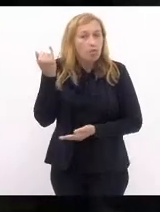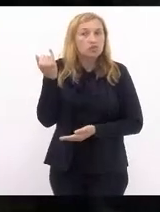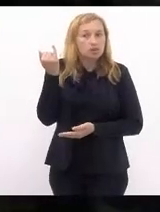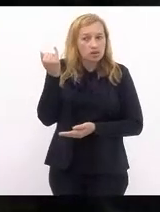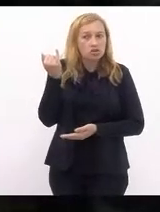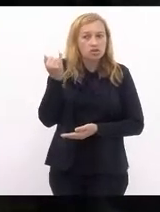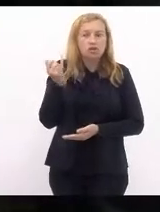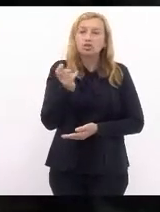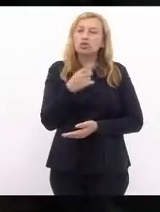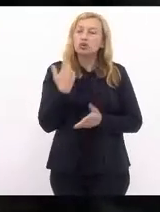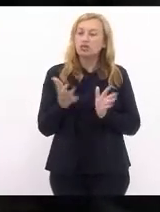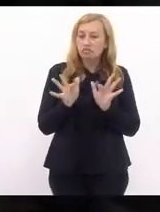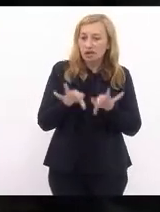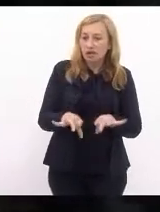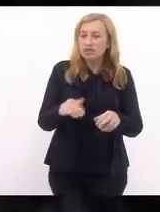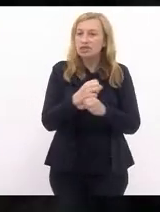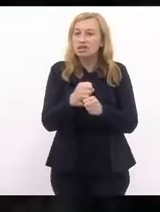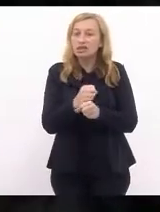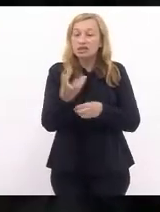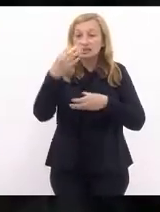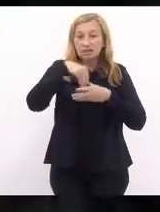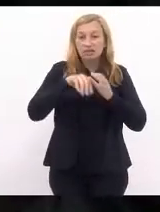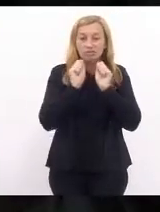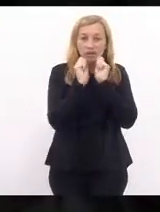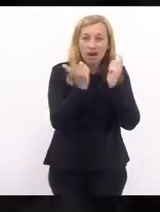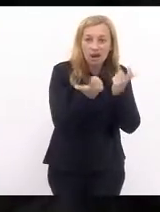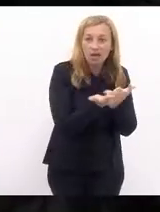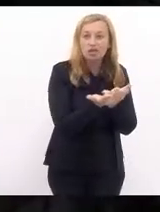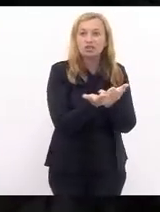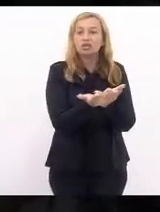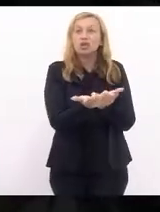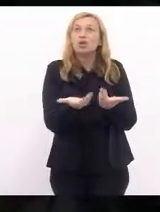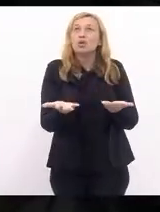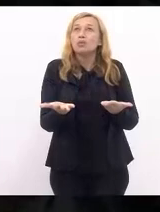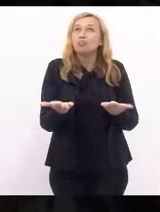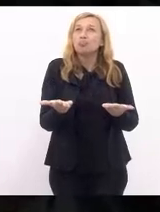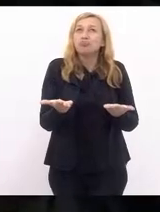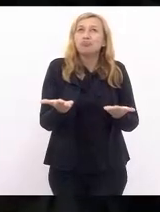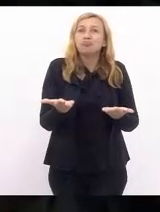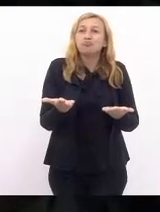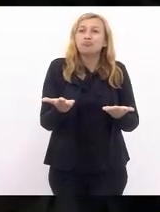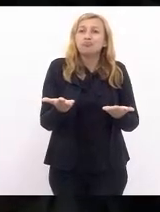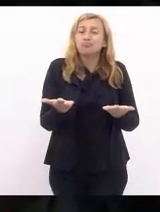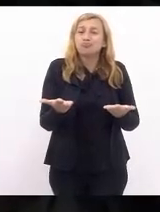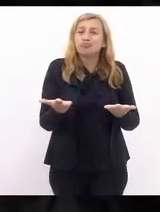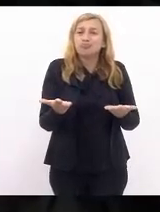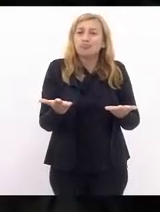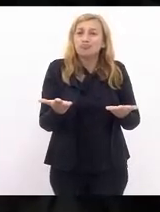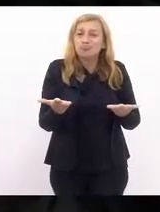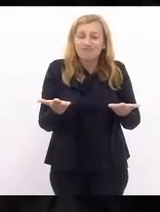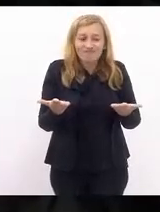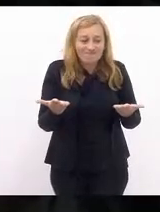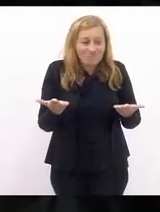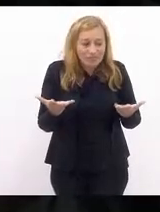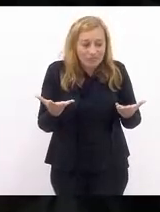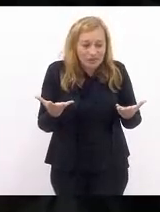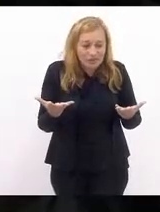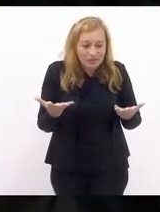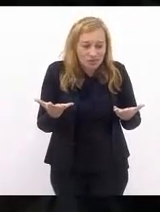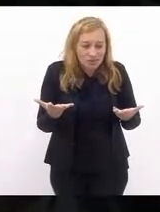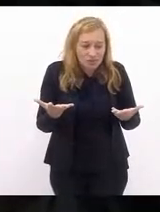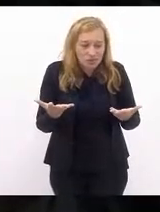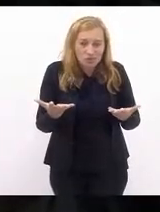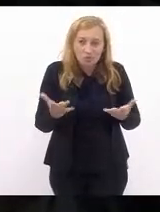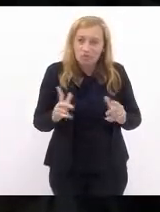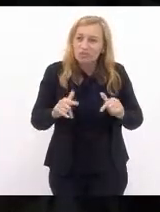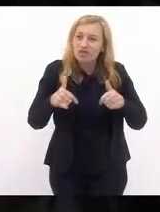que a gente fecha esse ano aqui dentro da led com muita muito uma